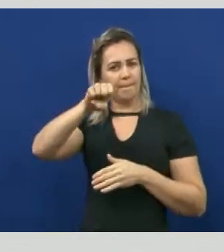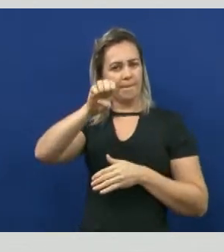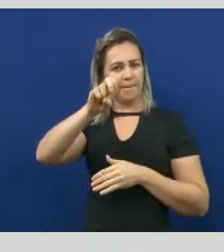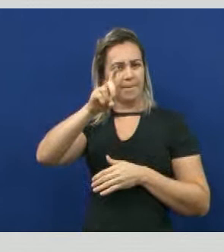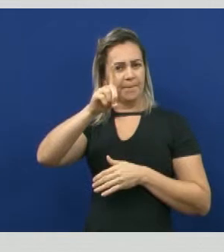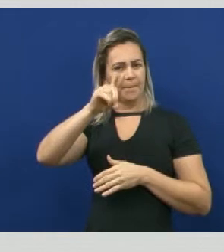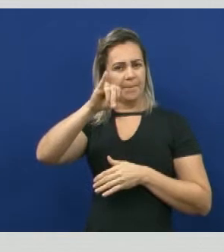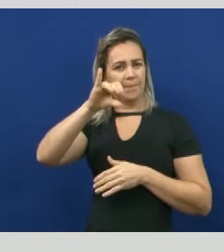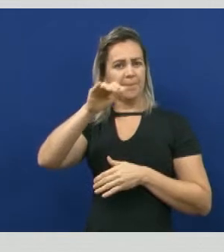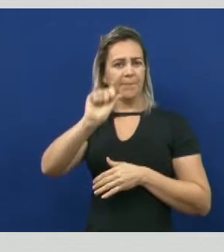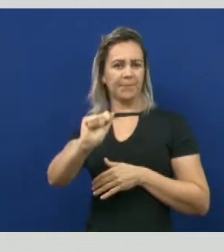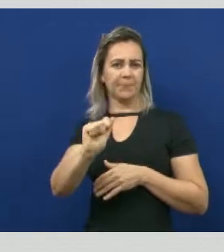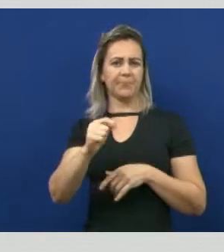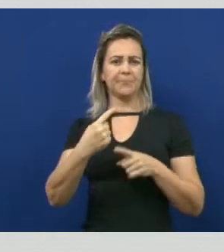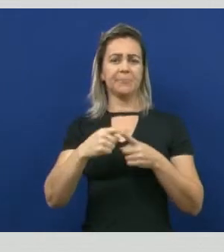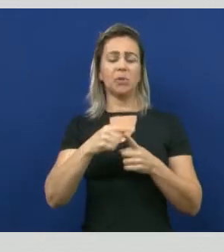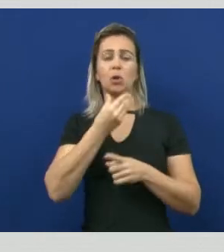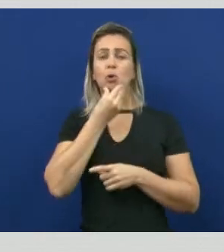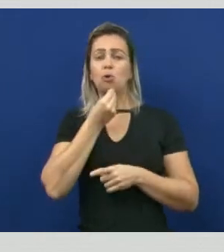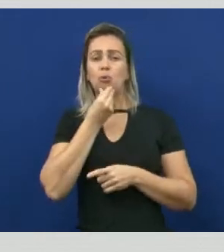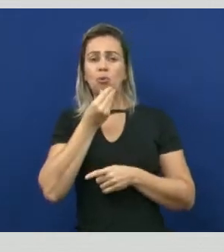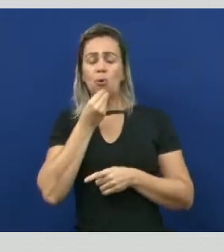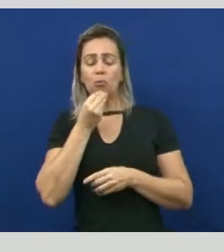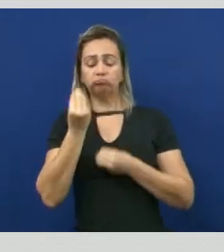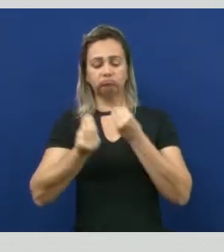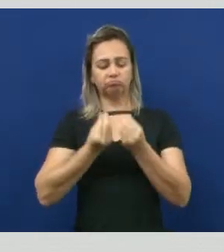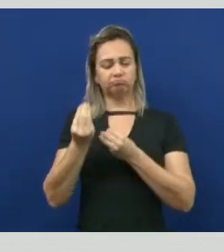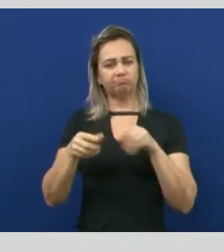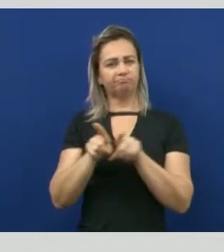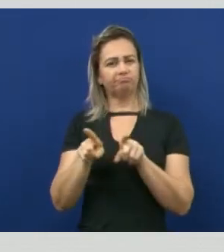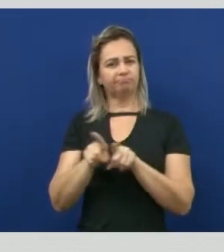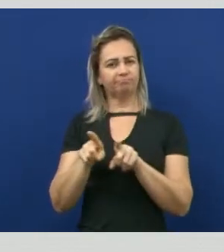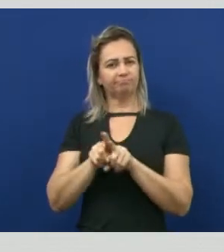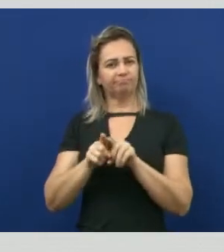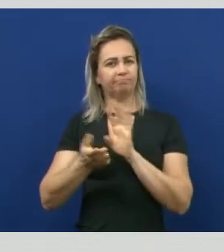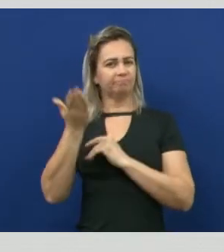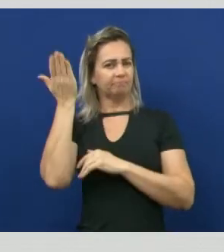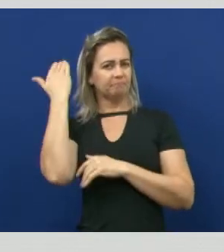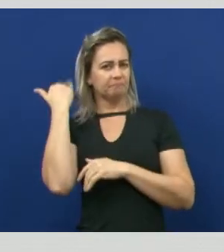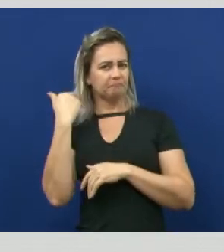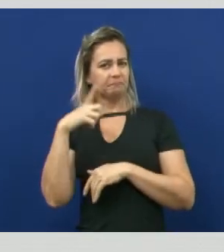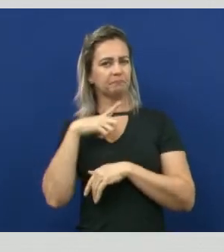nós voltamos de novo. E se define com a relação com o absoluto. A